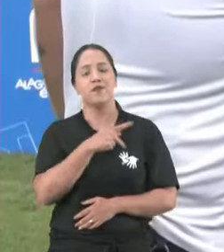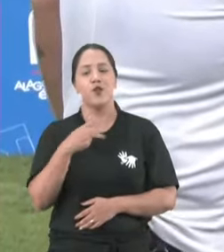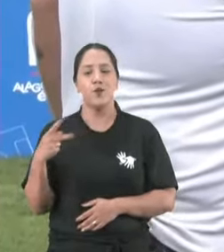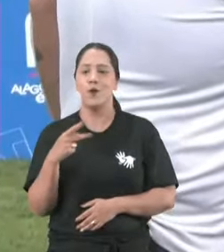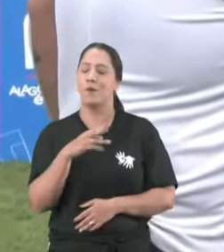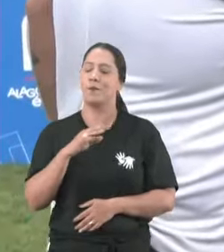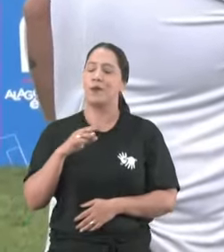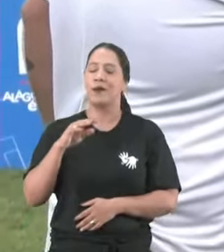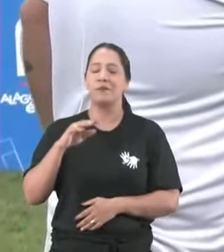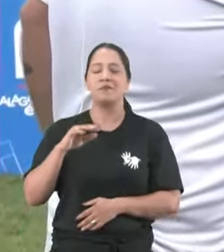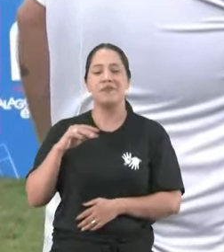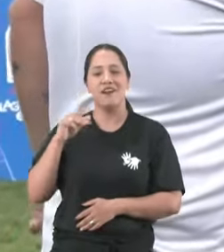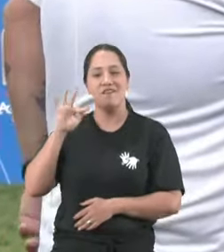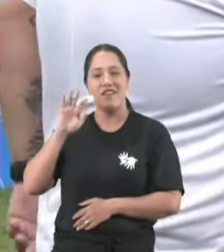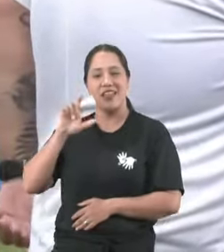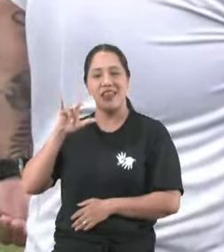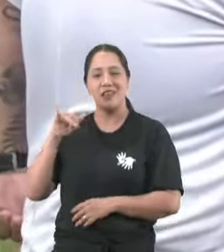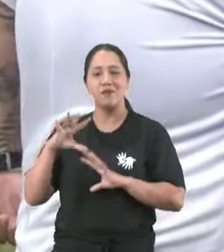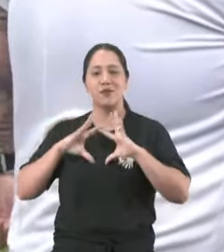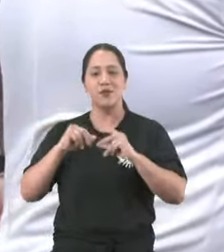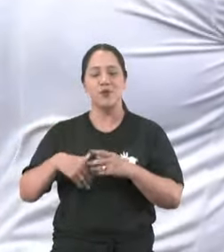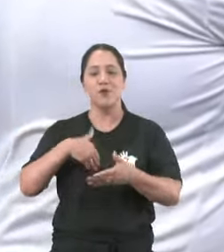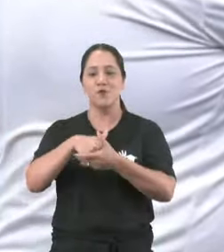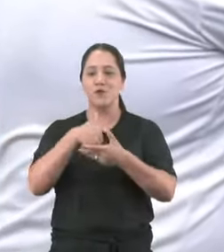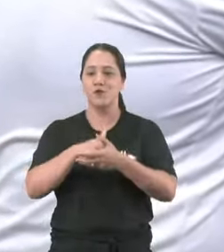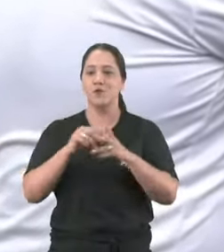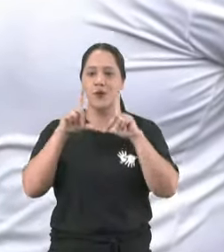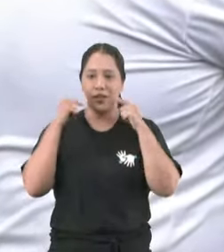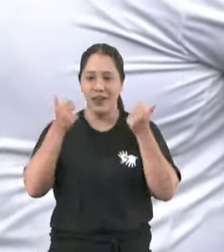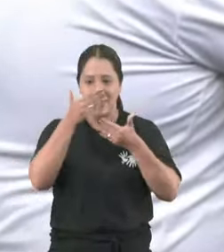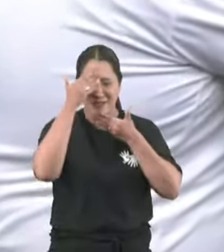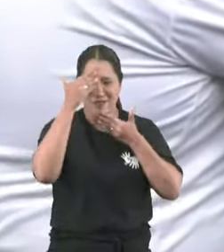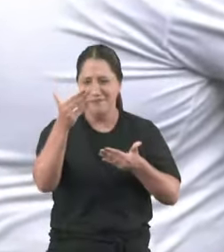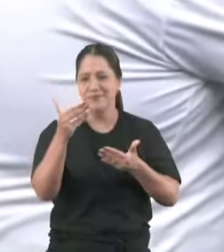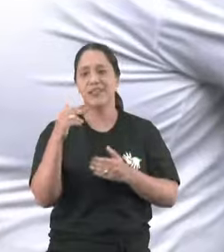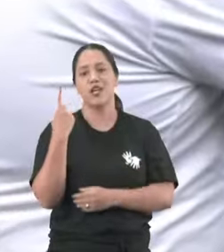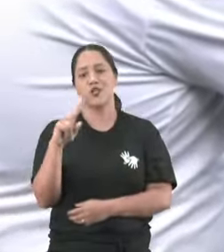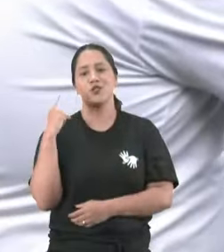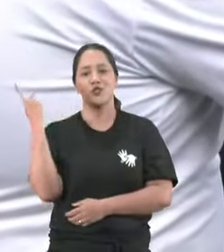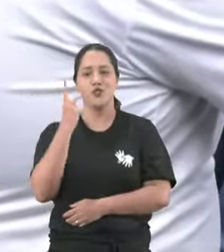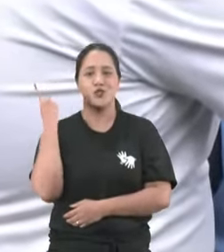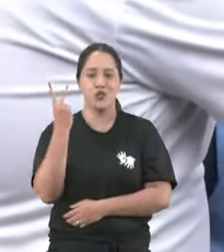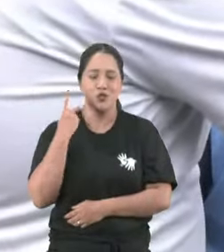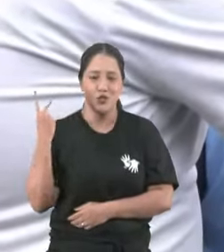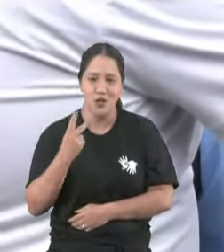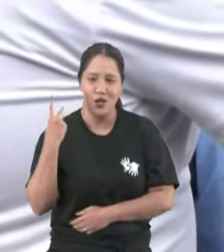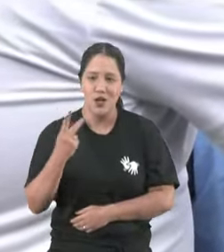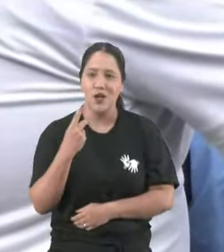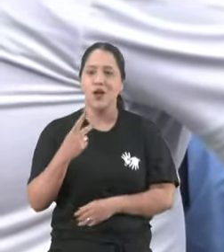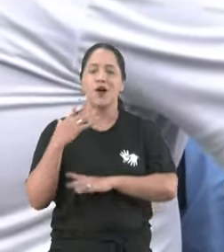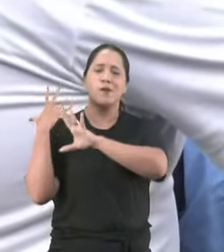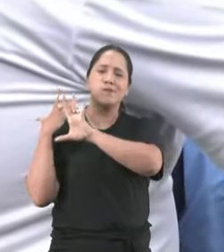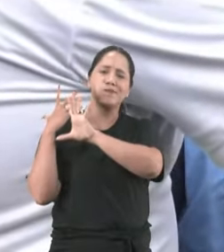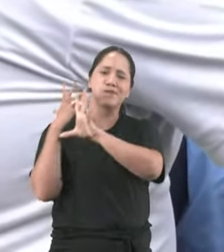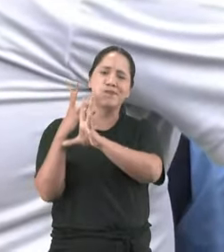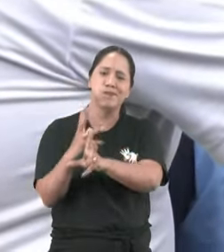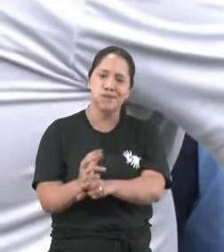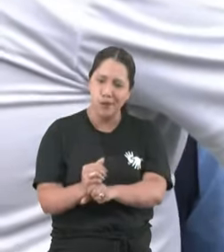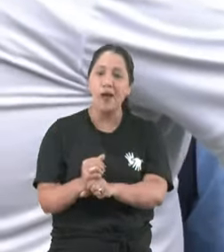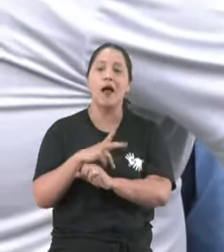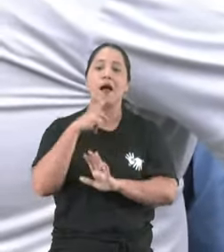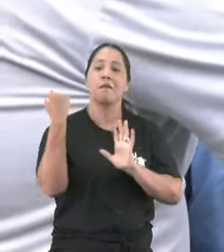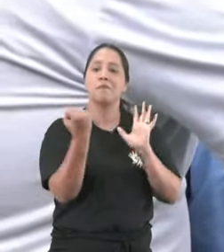Felipe, e todo o futebol alagoano agradece muito a sua história, a herança que o senhor vai deixar, o